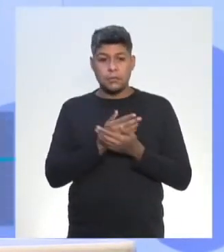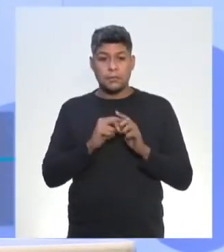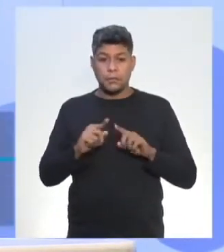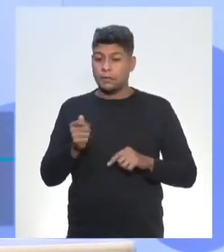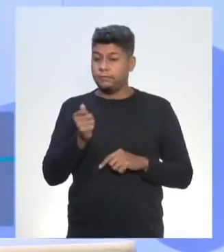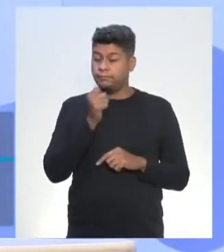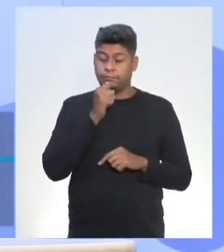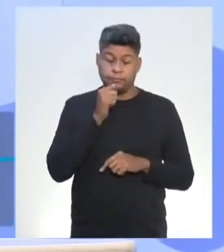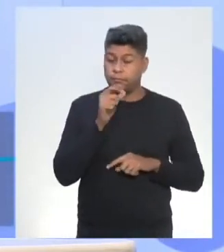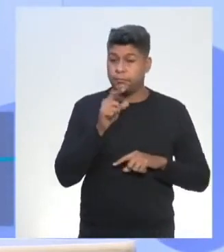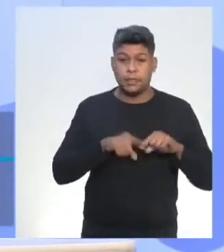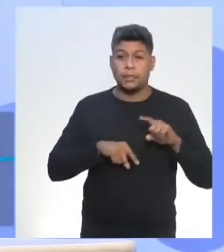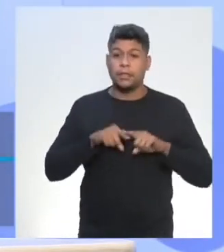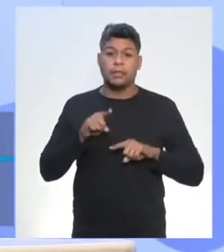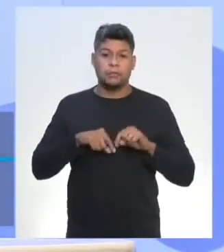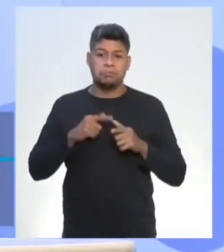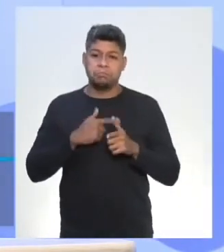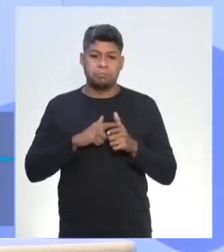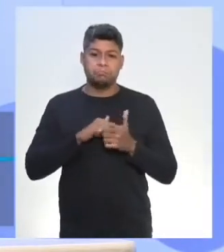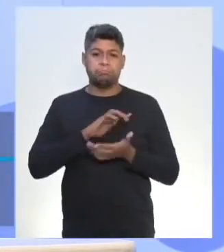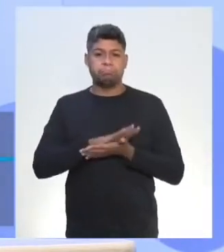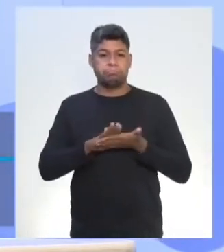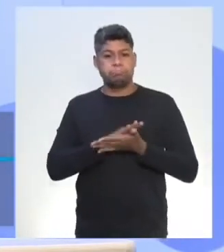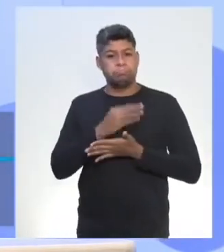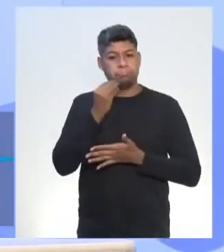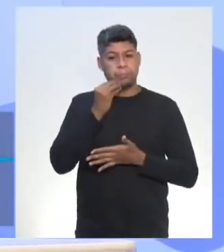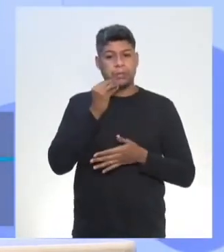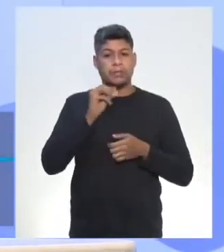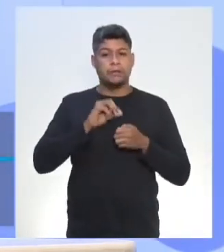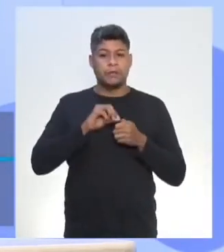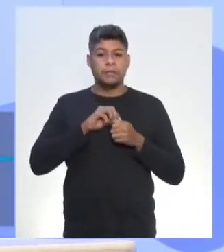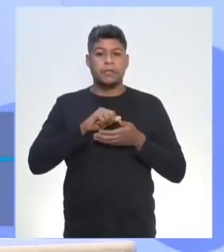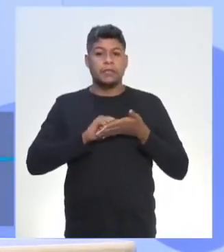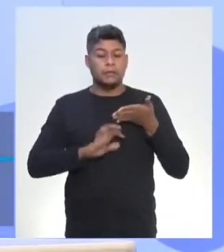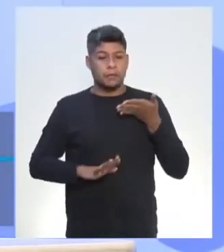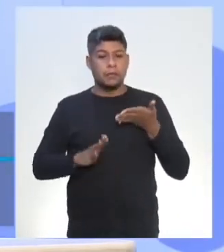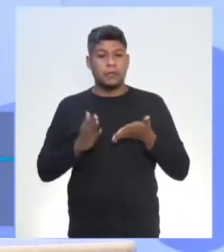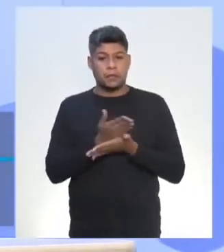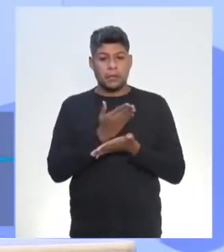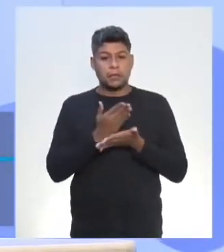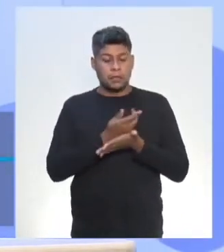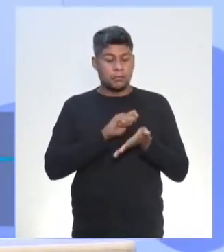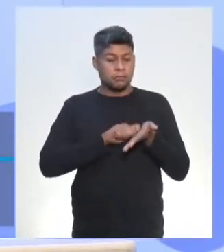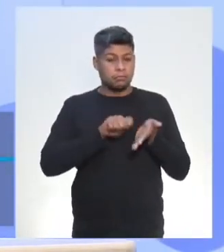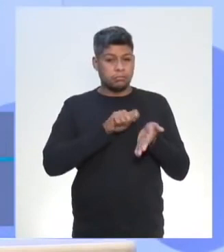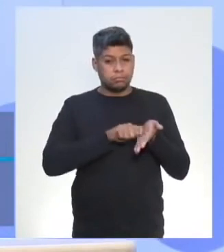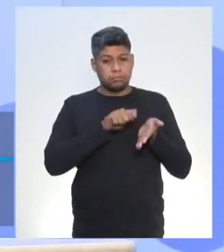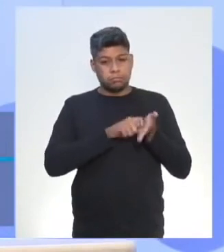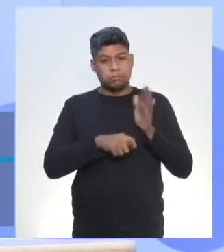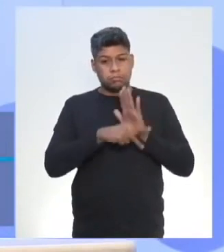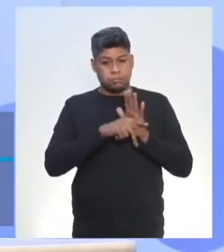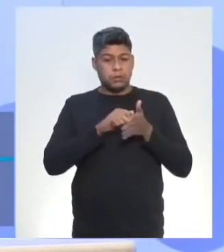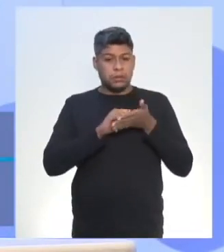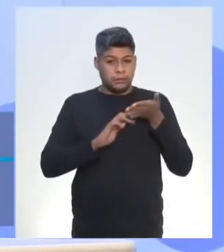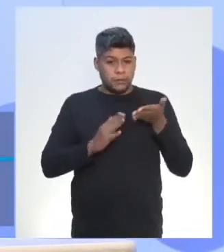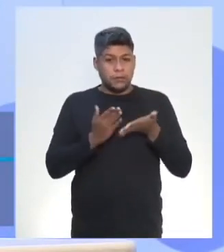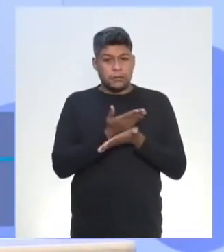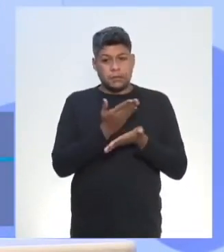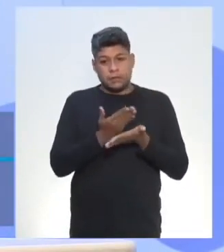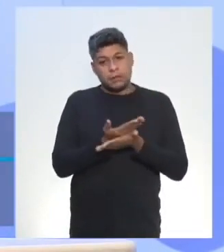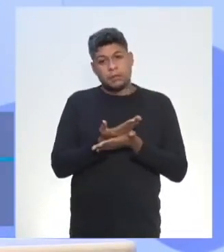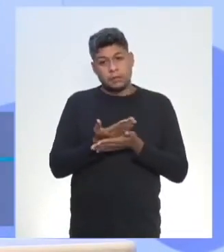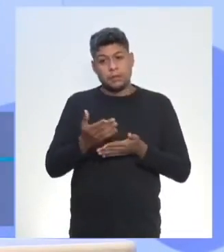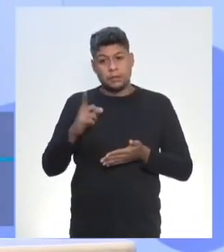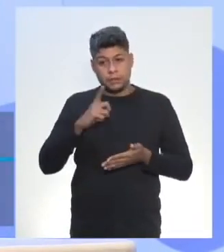não tem o material ainda, não tem problema. Tenta fazer essas atividades aí no caderno, copia, faz lá, né, essas atividades no caderno. E assim que